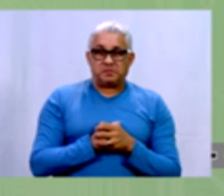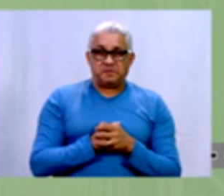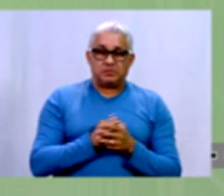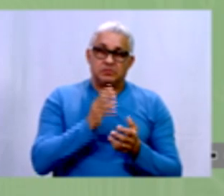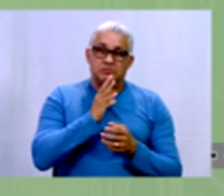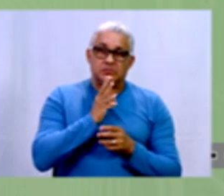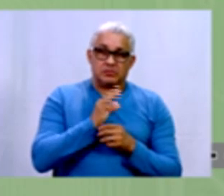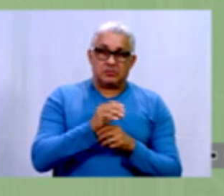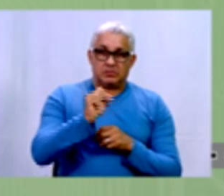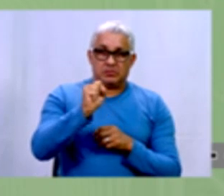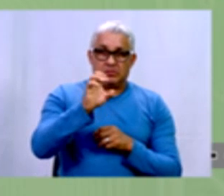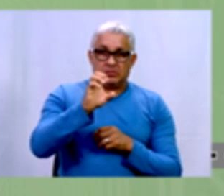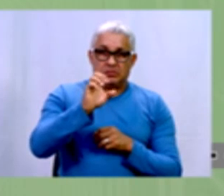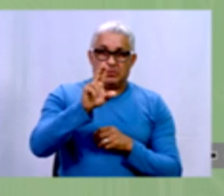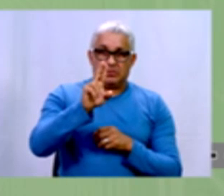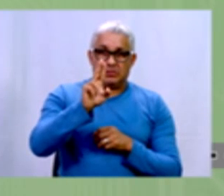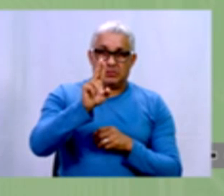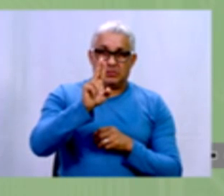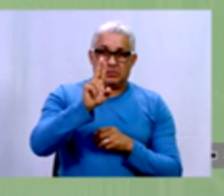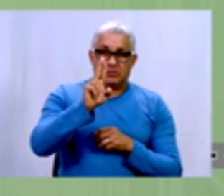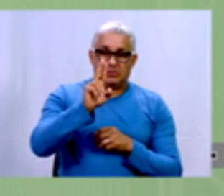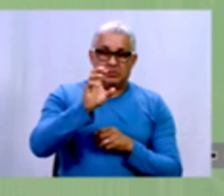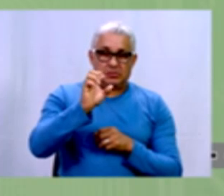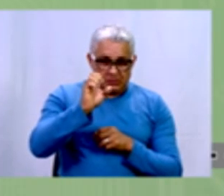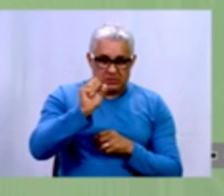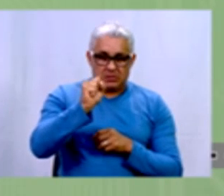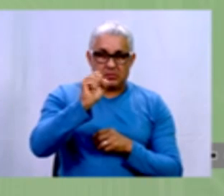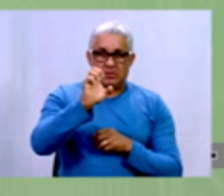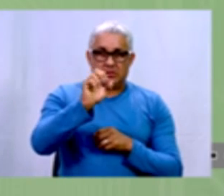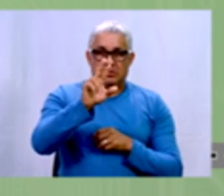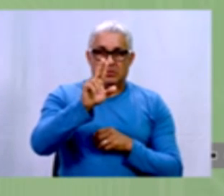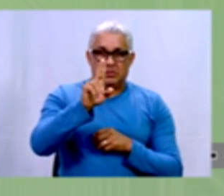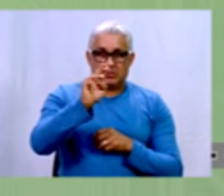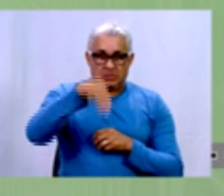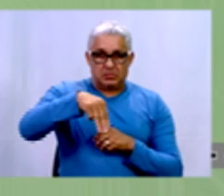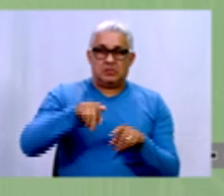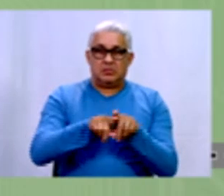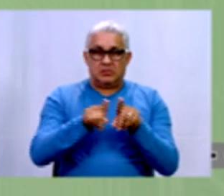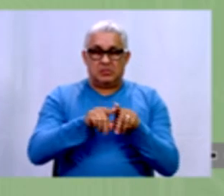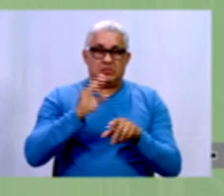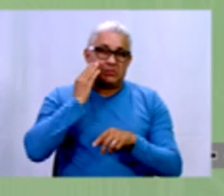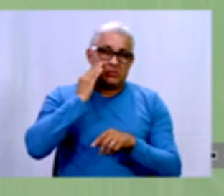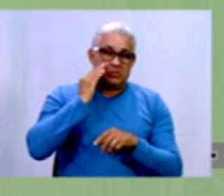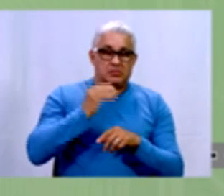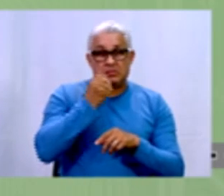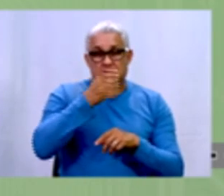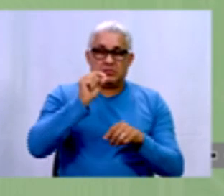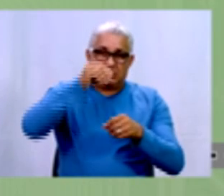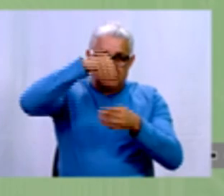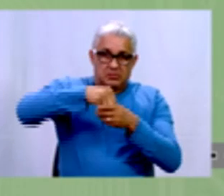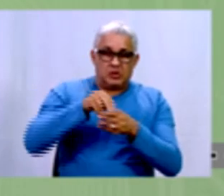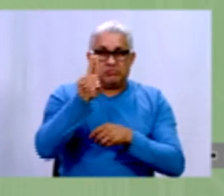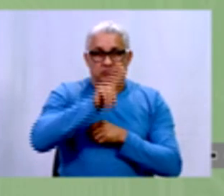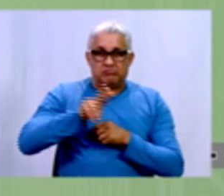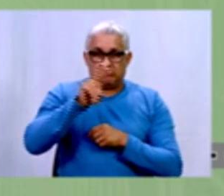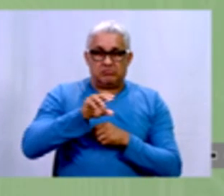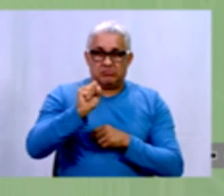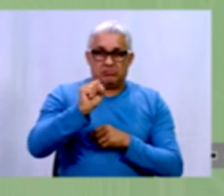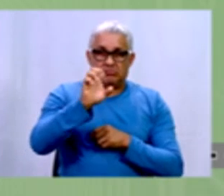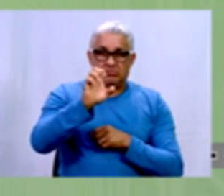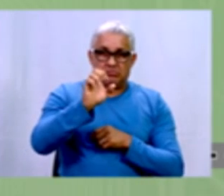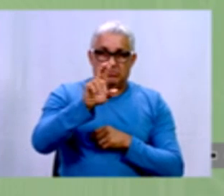Conhecer a origem do Scrum, compreender o framework Scrum e os benefícios de sua utilização,